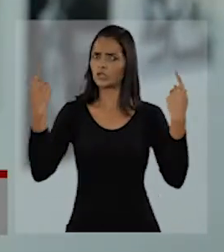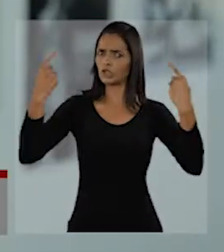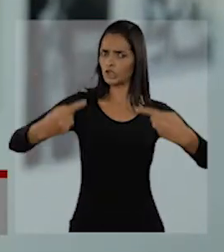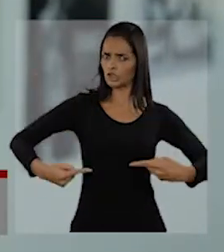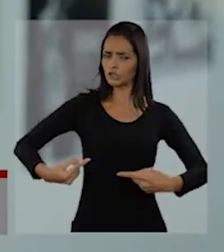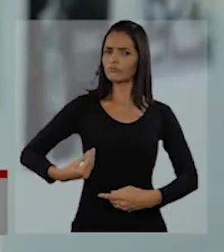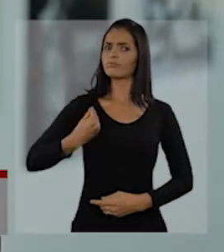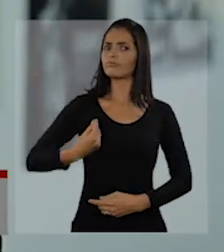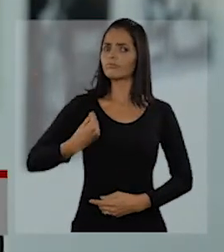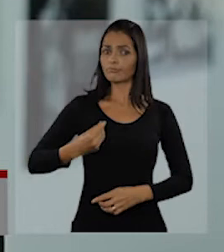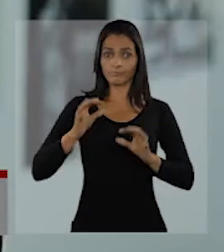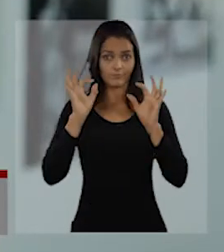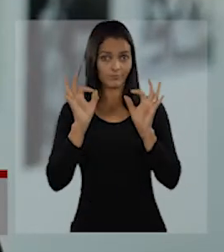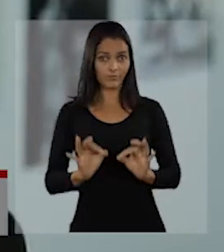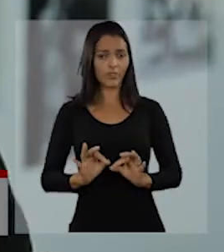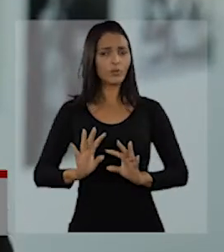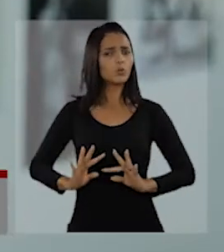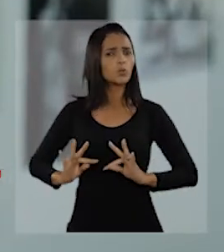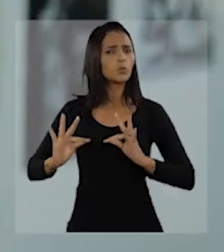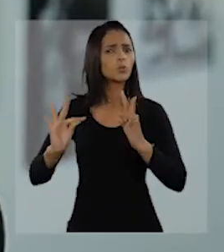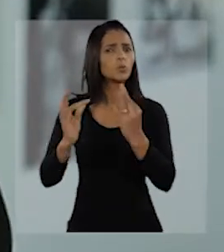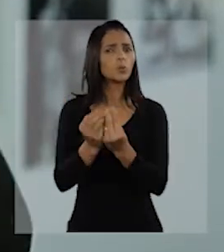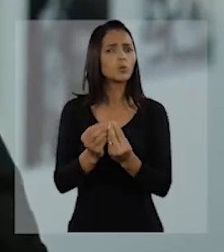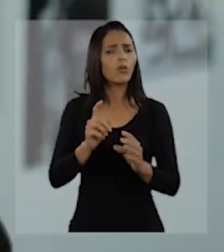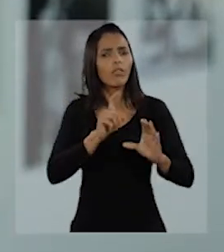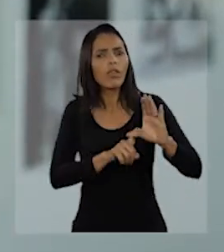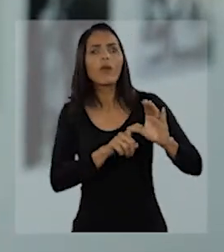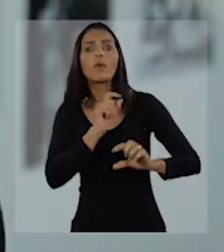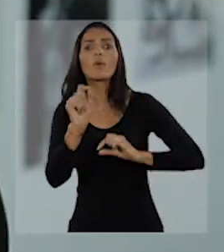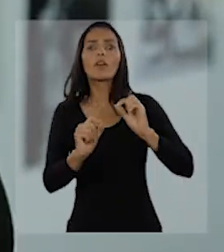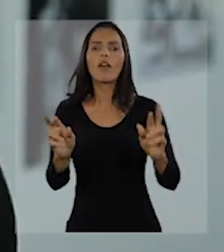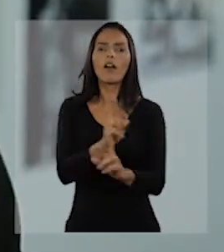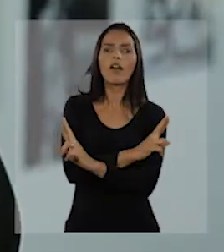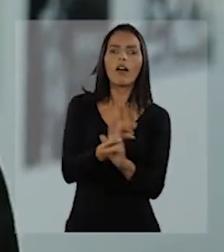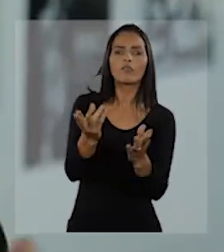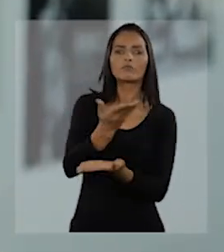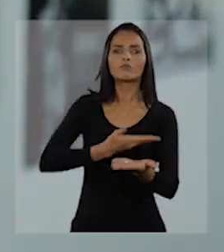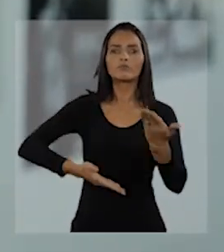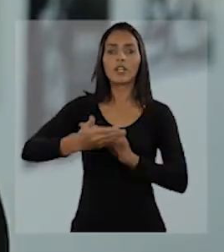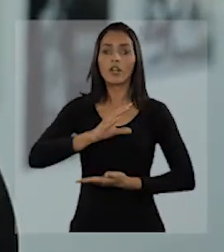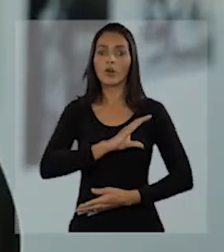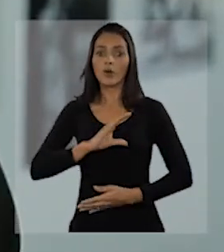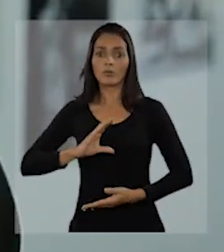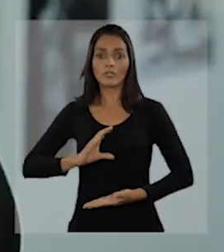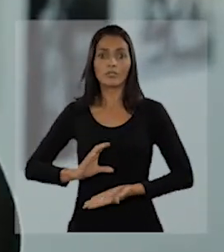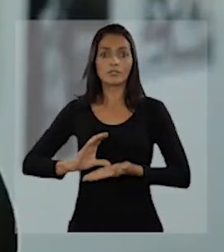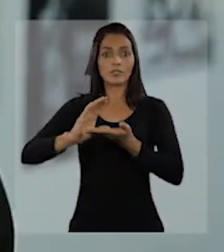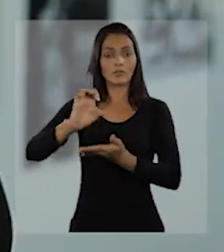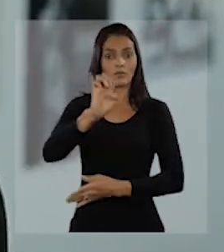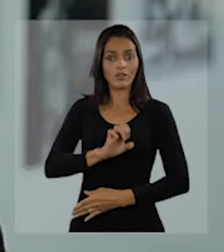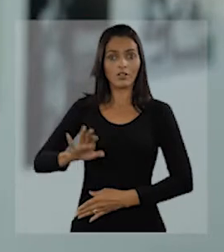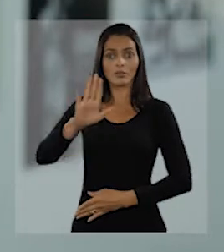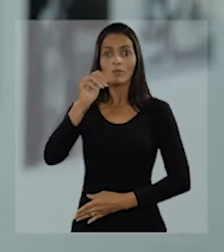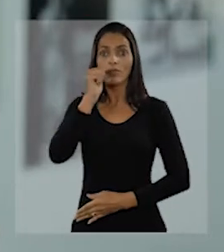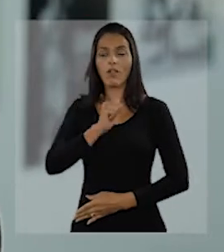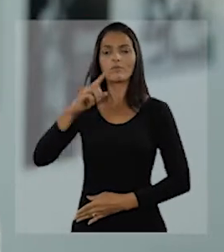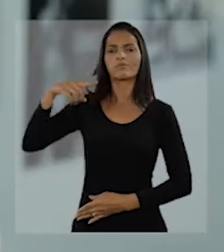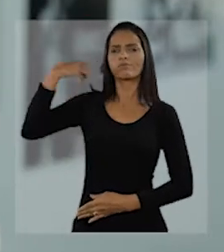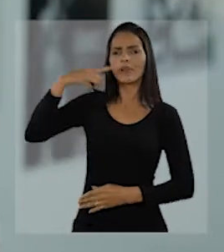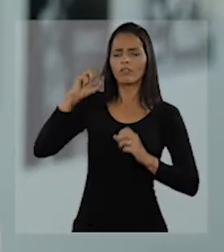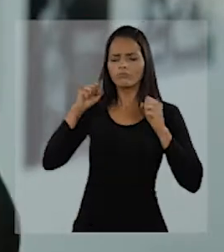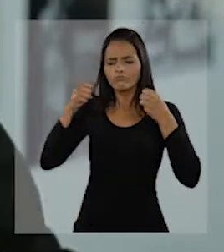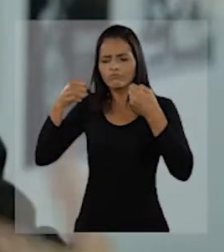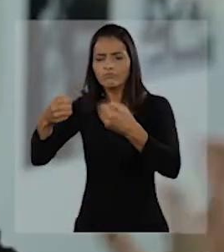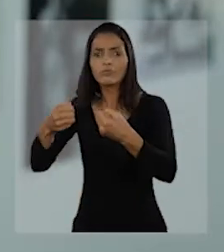bem disputados. Então, certamente que tudo isso depende de muita articulação e a Comissão Nacional da Mulher Advogada se dedicou muito a